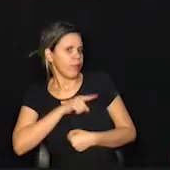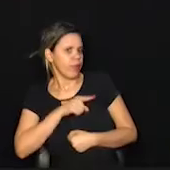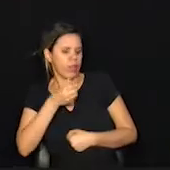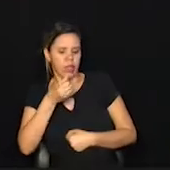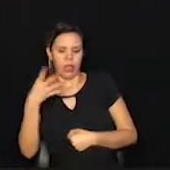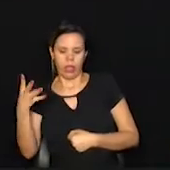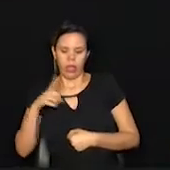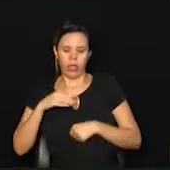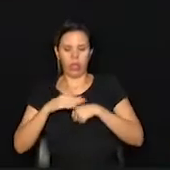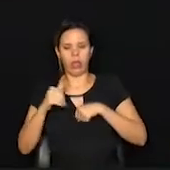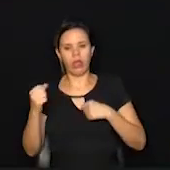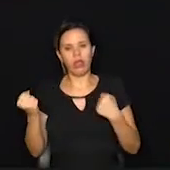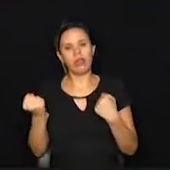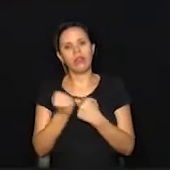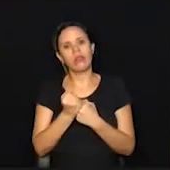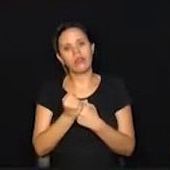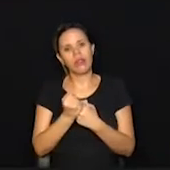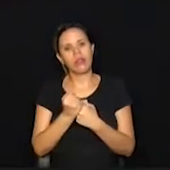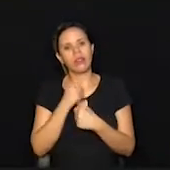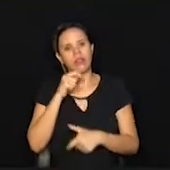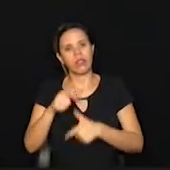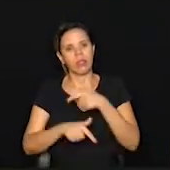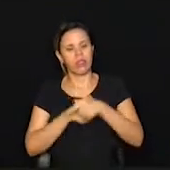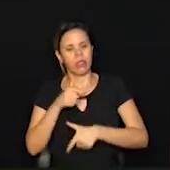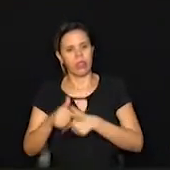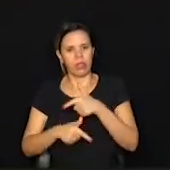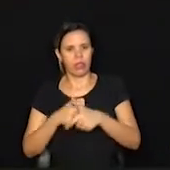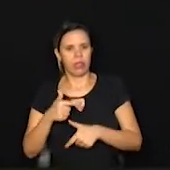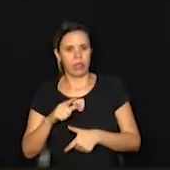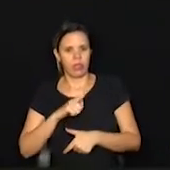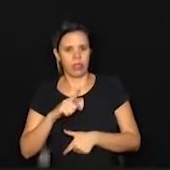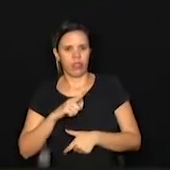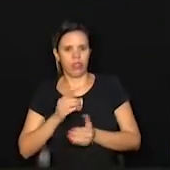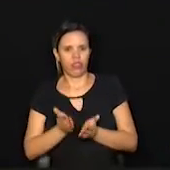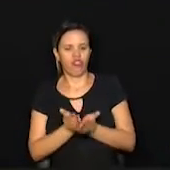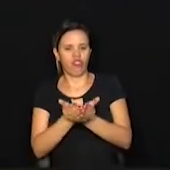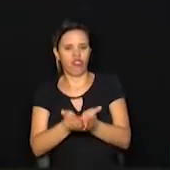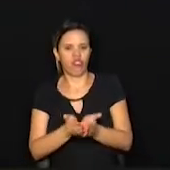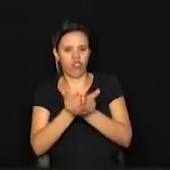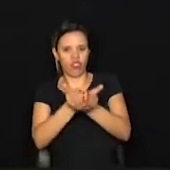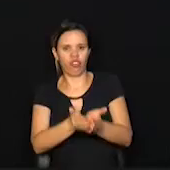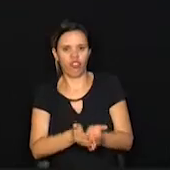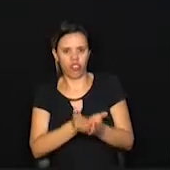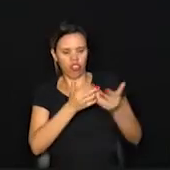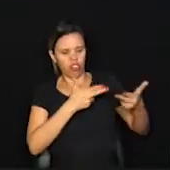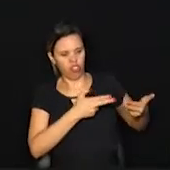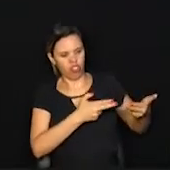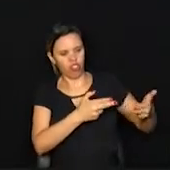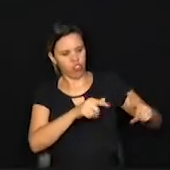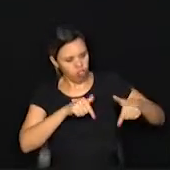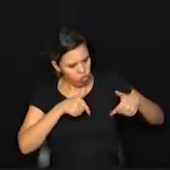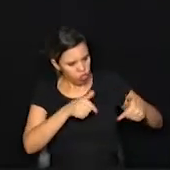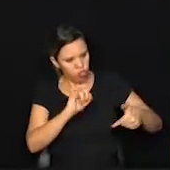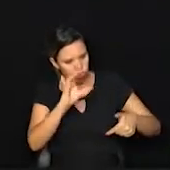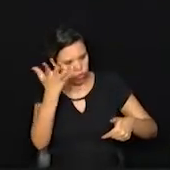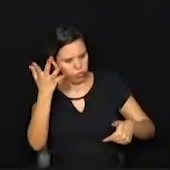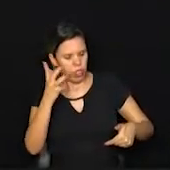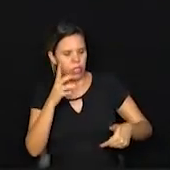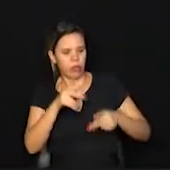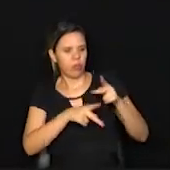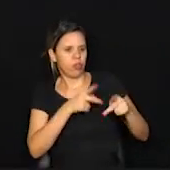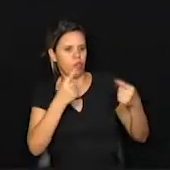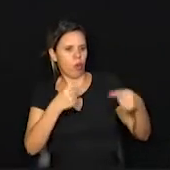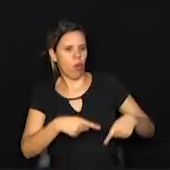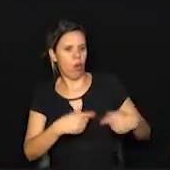64 deu carinho apoio e a operação brother Sam tinha navios de guerra aqui na nossa Costa para o caso houvesse resistência